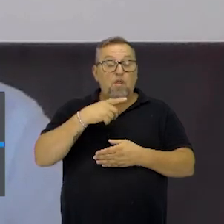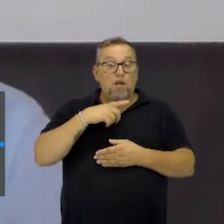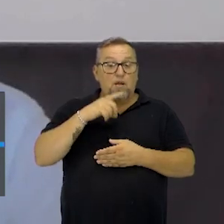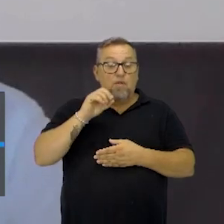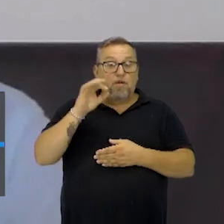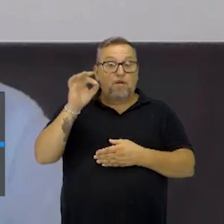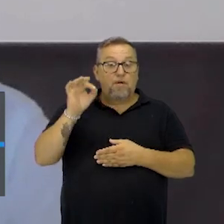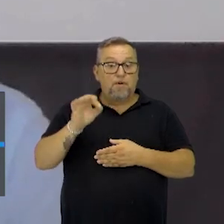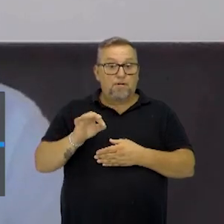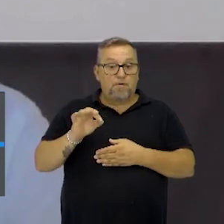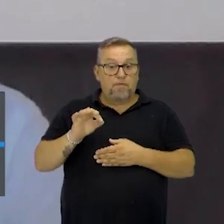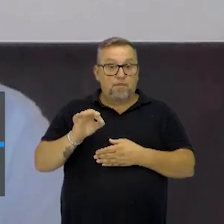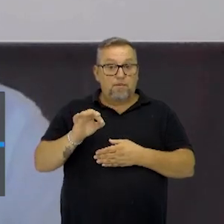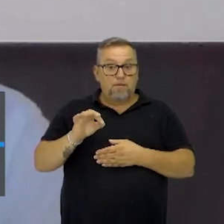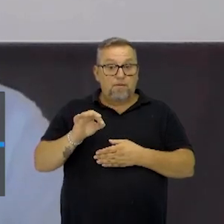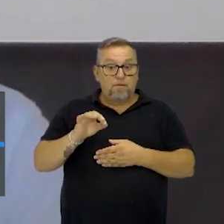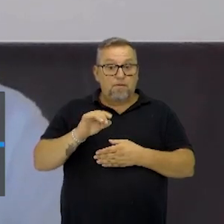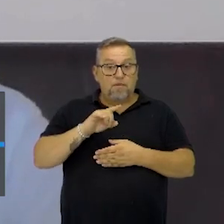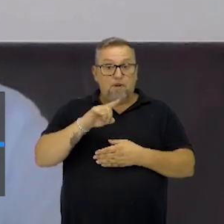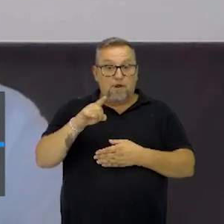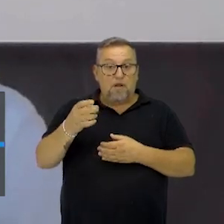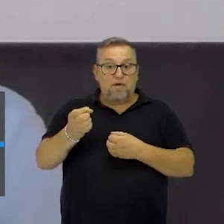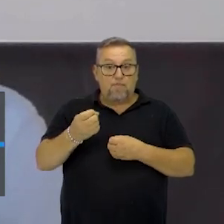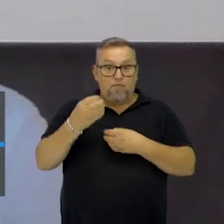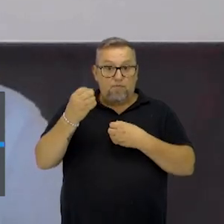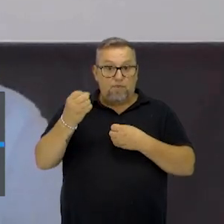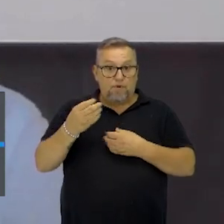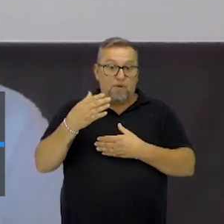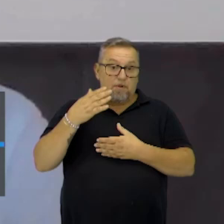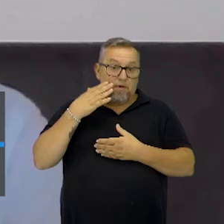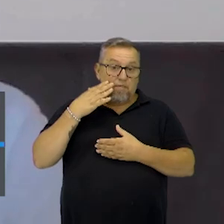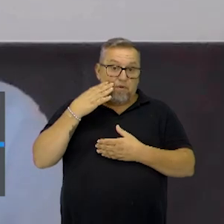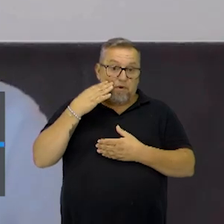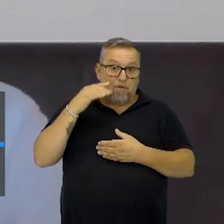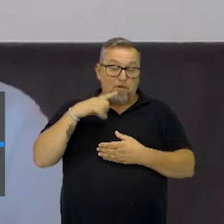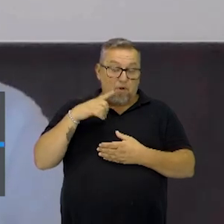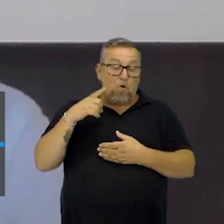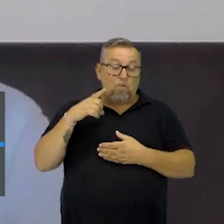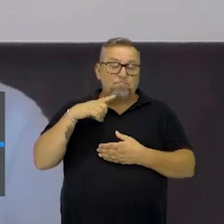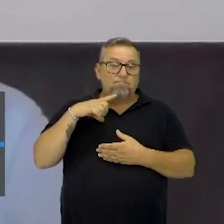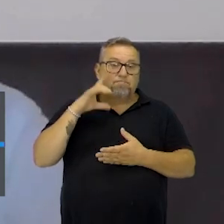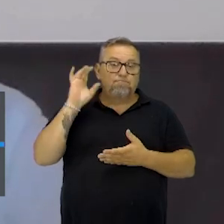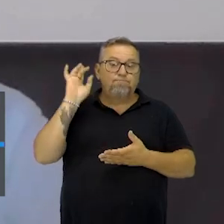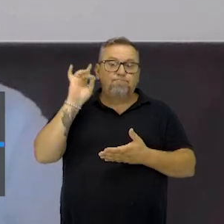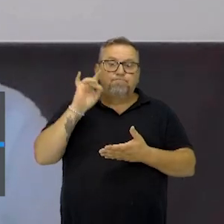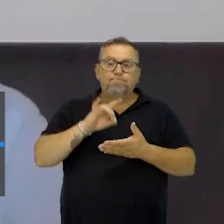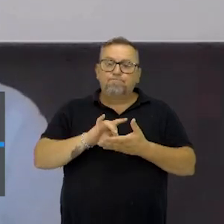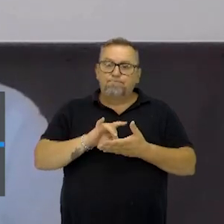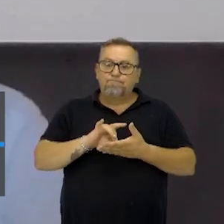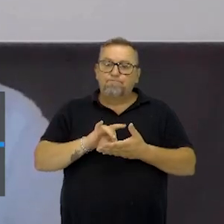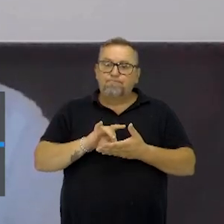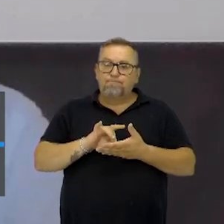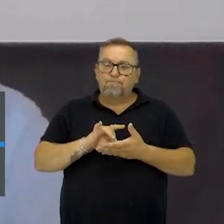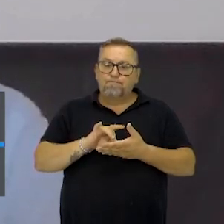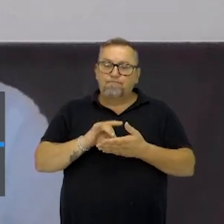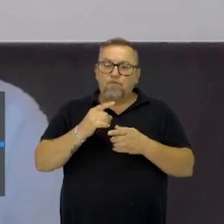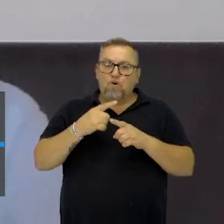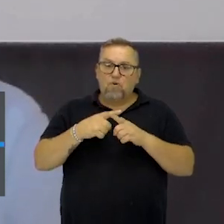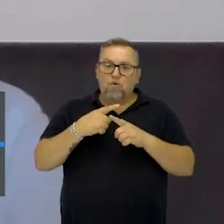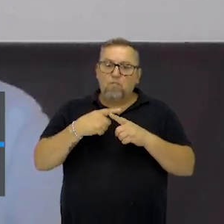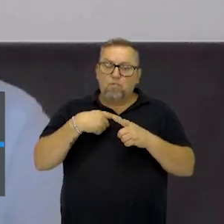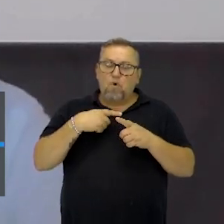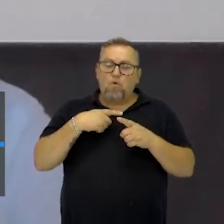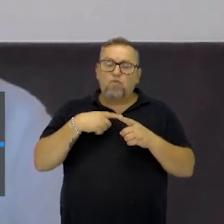a certeza de que aquelas informações, aqueles saberes que estão ali são confiáveis, que a gente pode, por